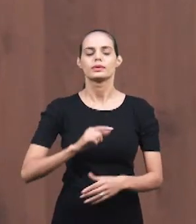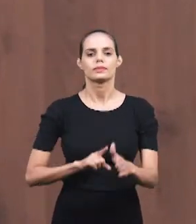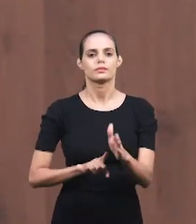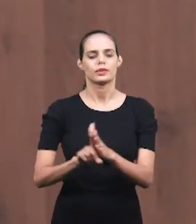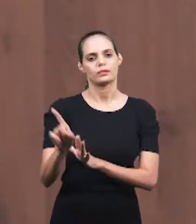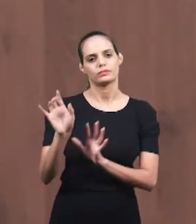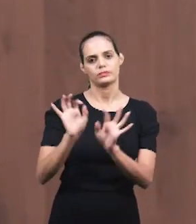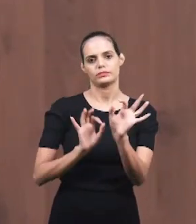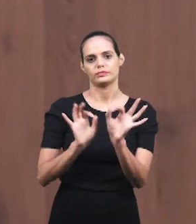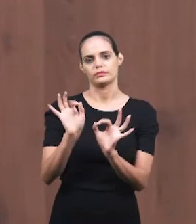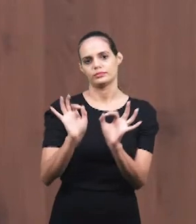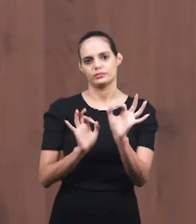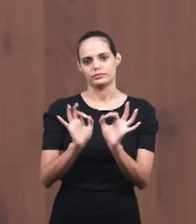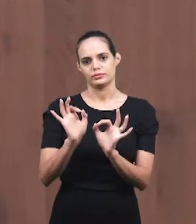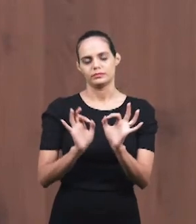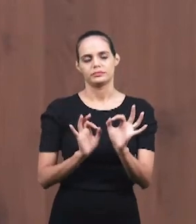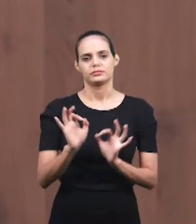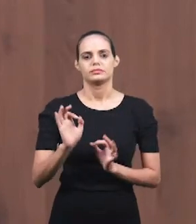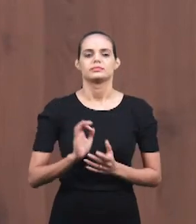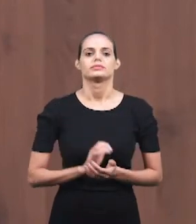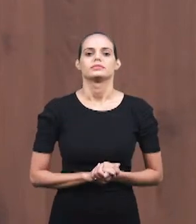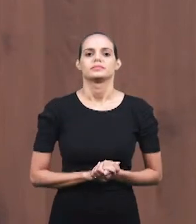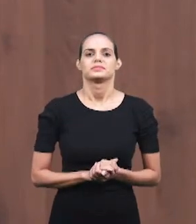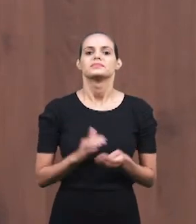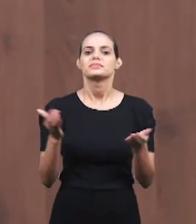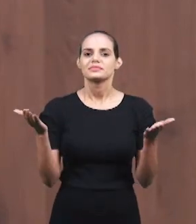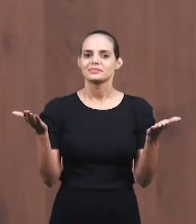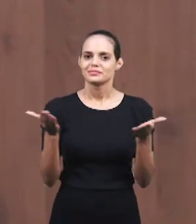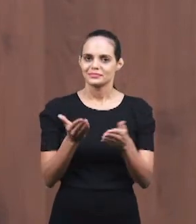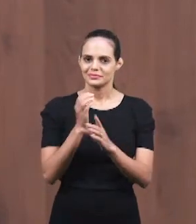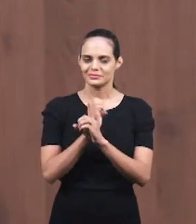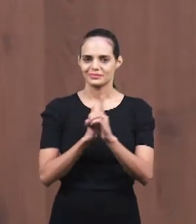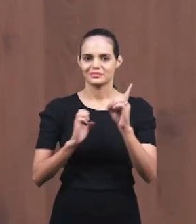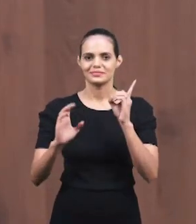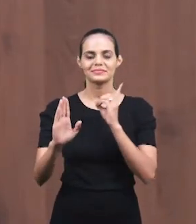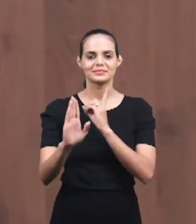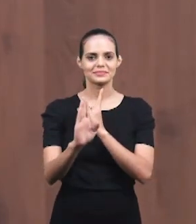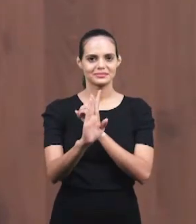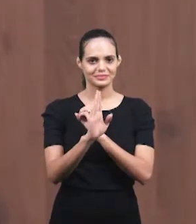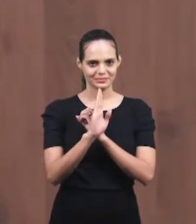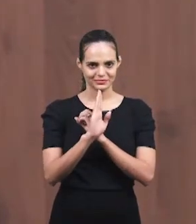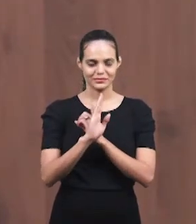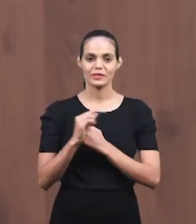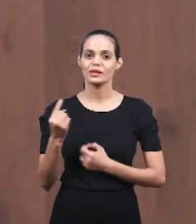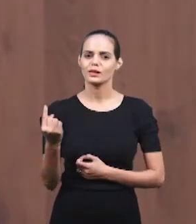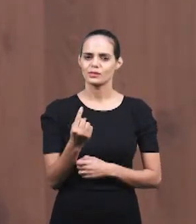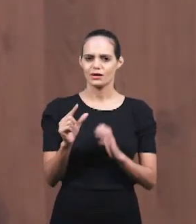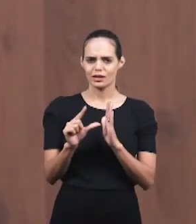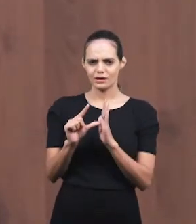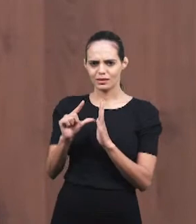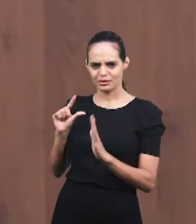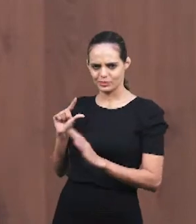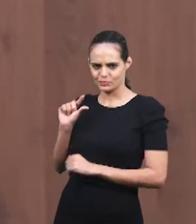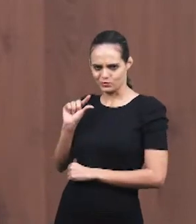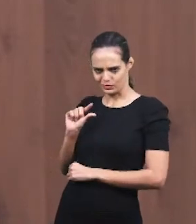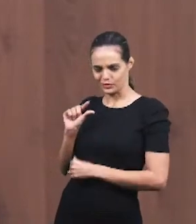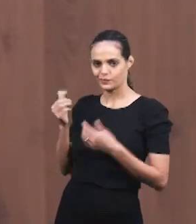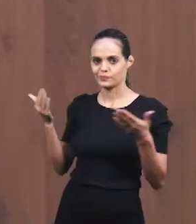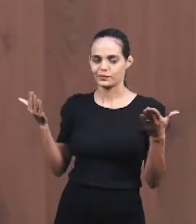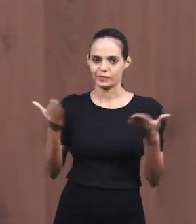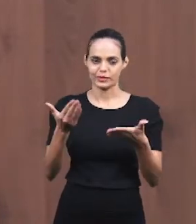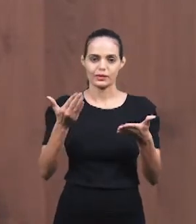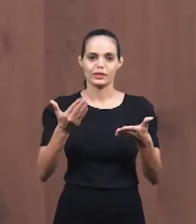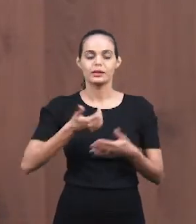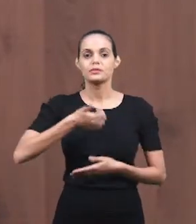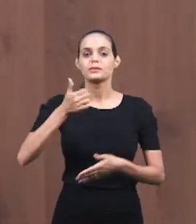foi formulada para hoje, para a Escola Bíblica de hoje, e nós estaremos antecipando aqui agora. Vamos então à